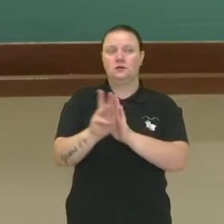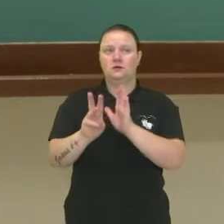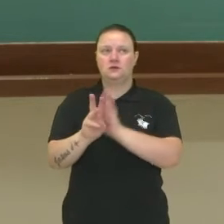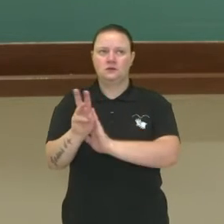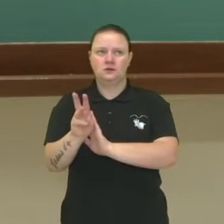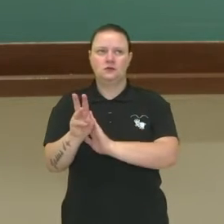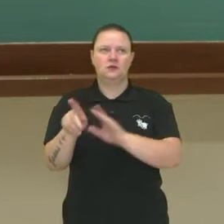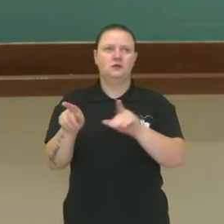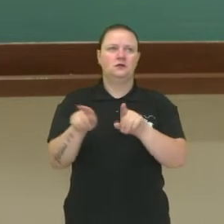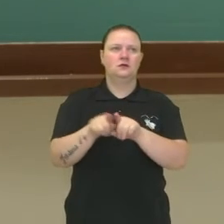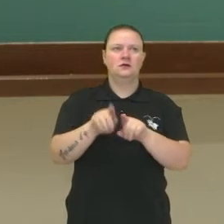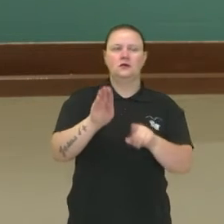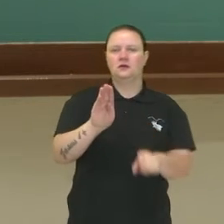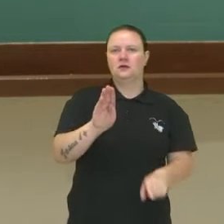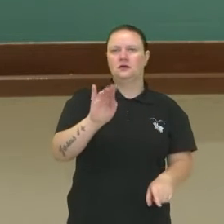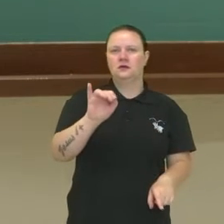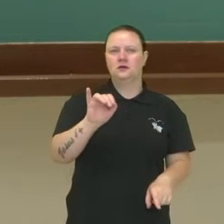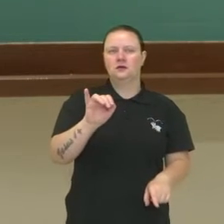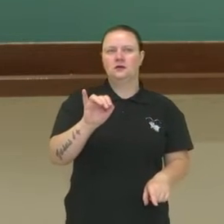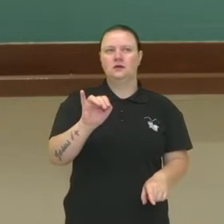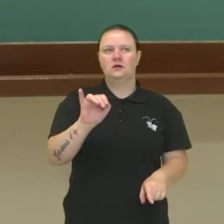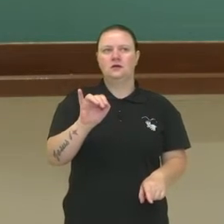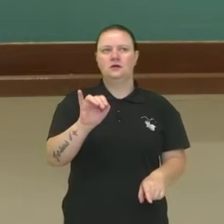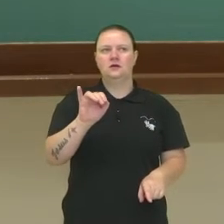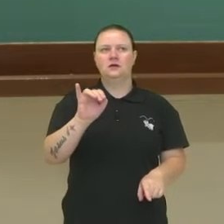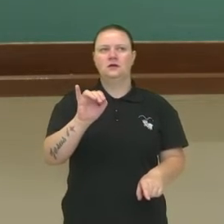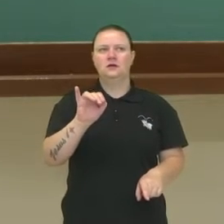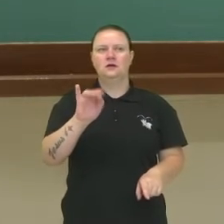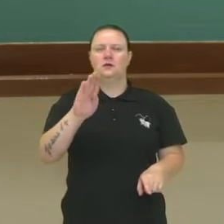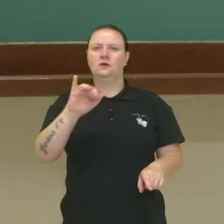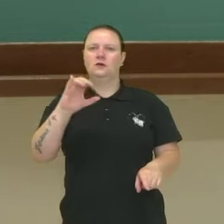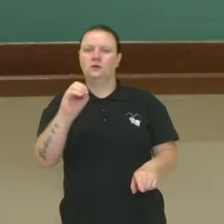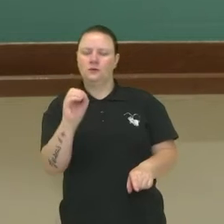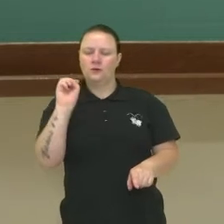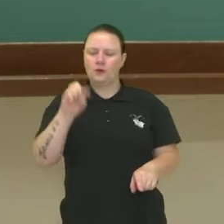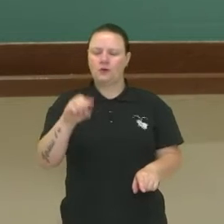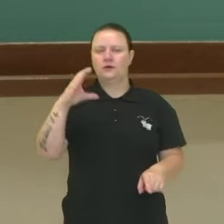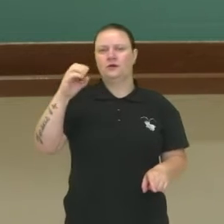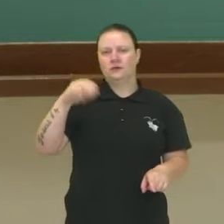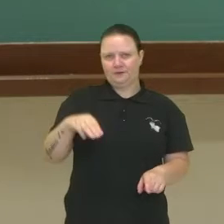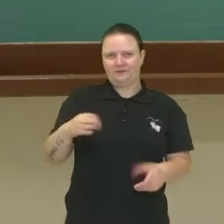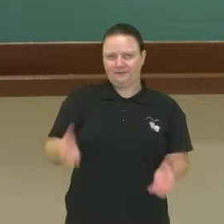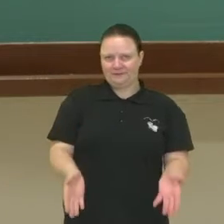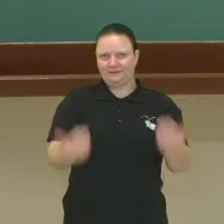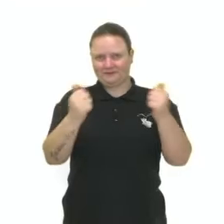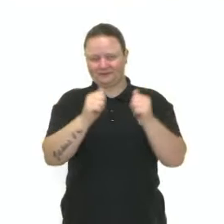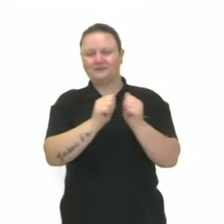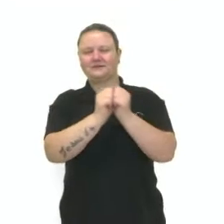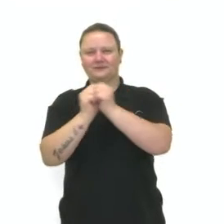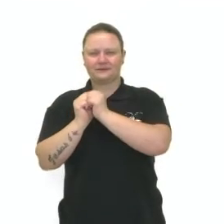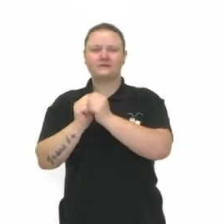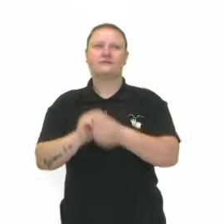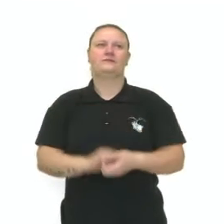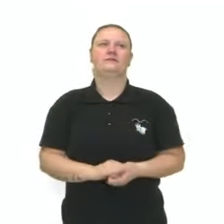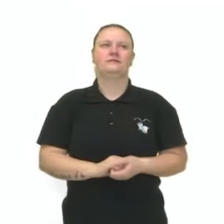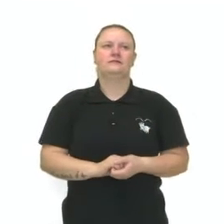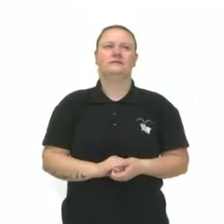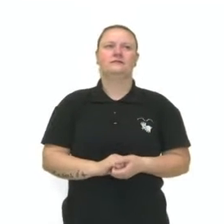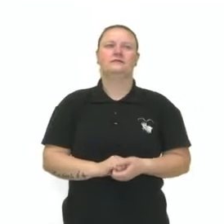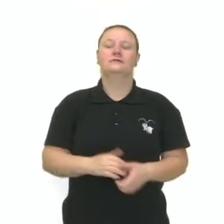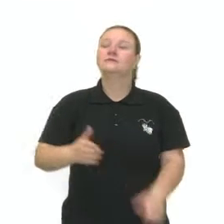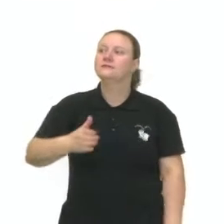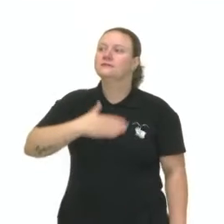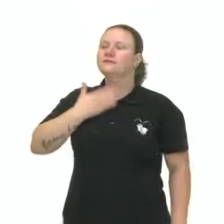www.biblio.com. Te convido a fazer a leitura comigo de A Carteira, de Machado de Assis. De